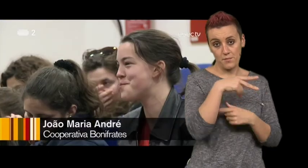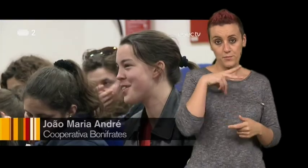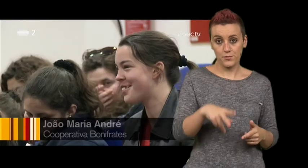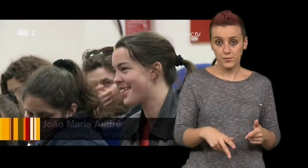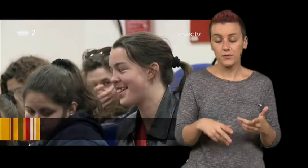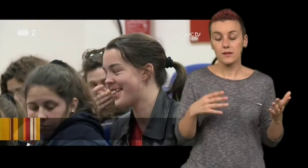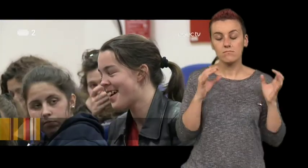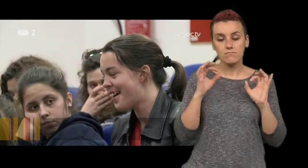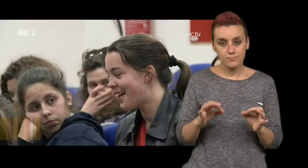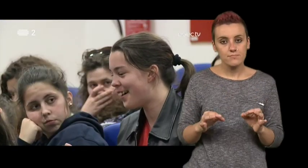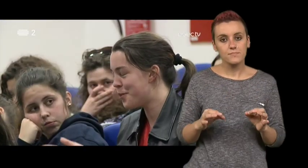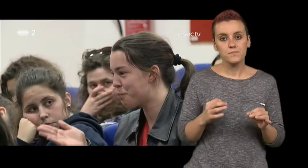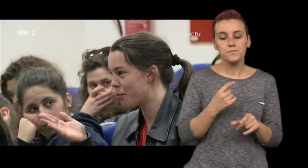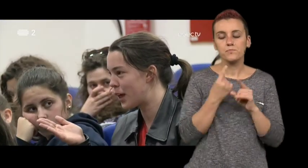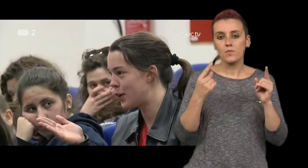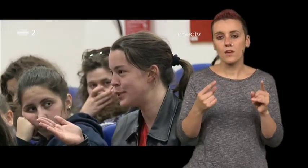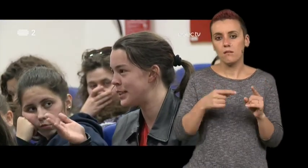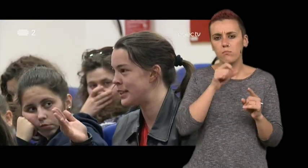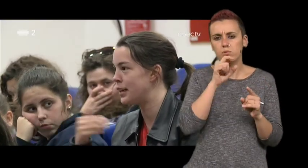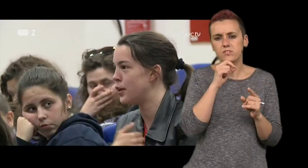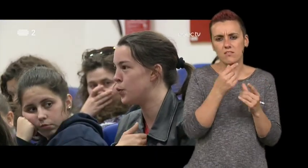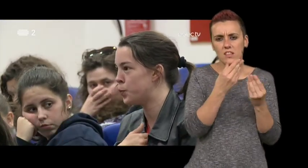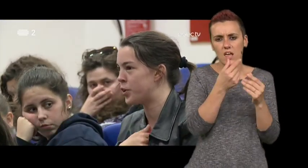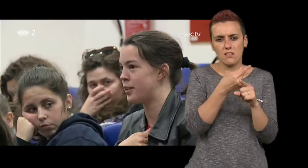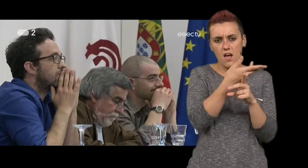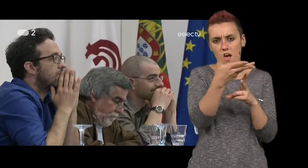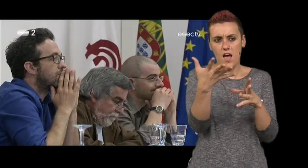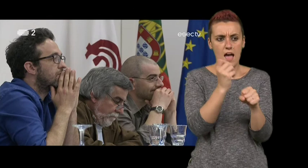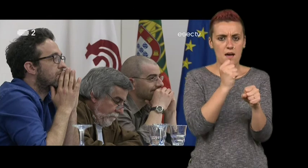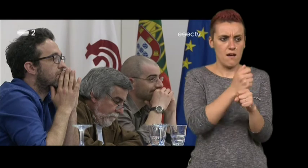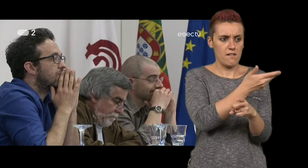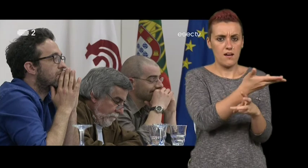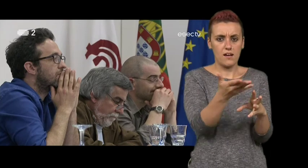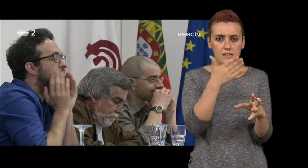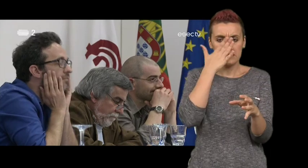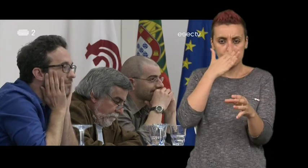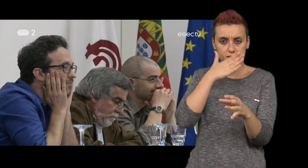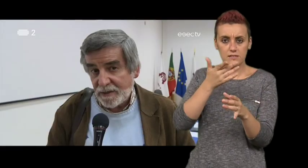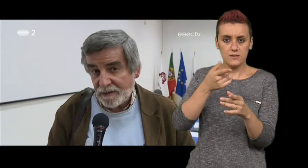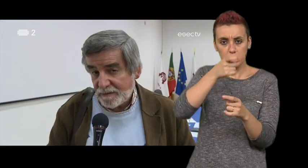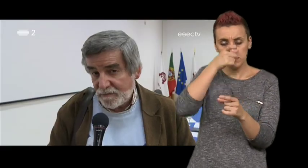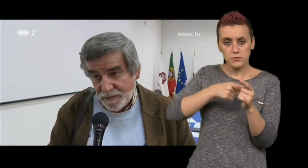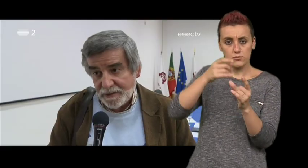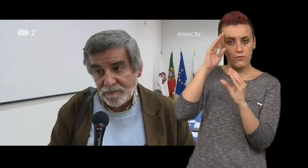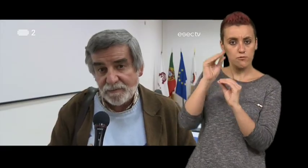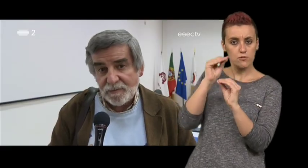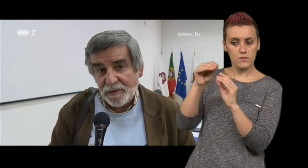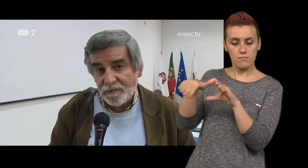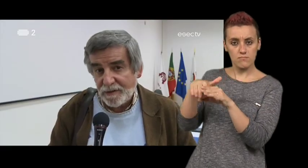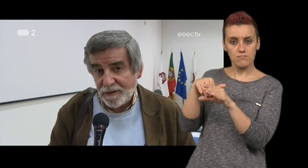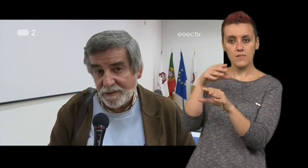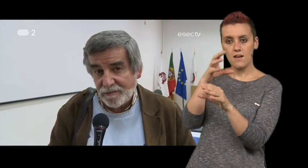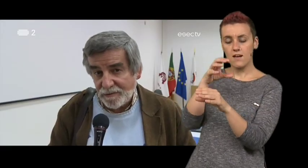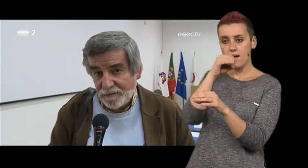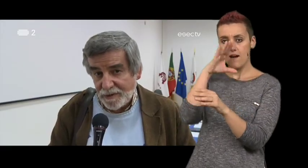país, que são muitas as possibilidades de trabalho que se abrem a quem faz uma formação no